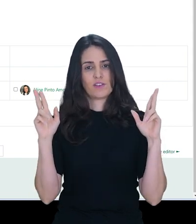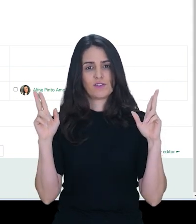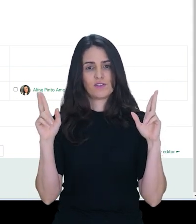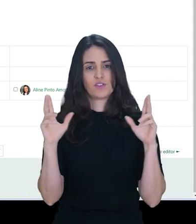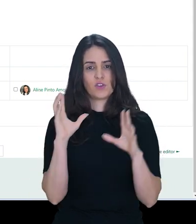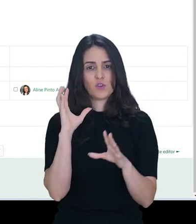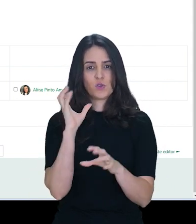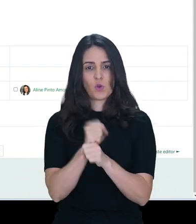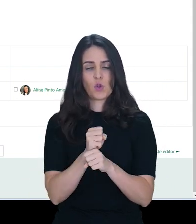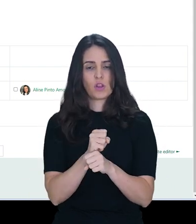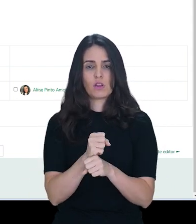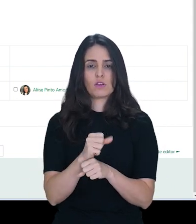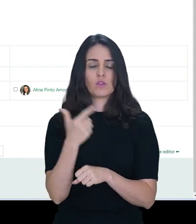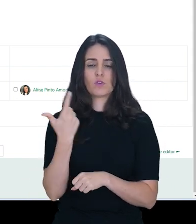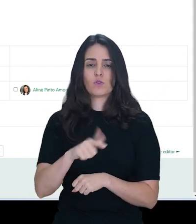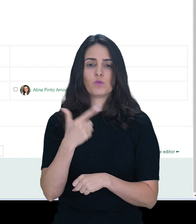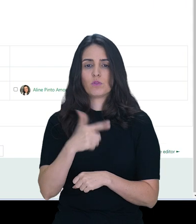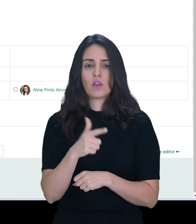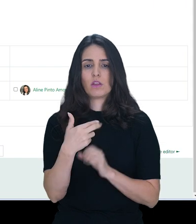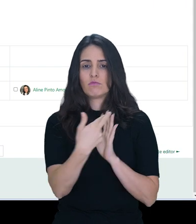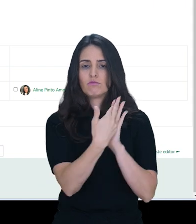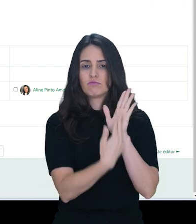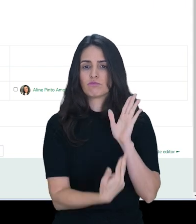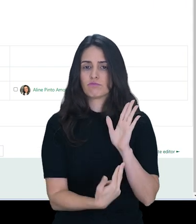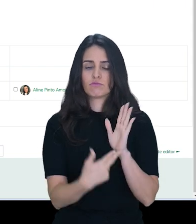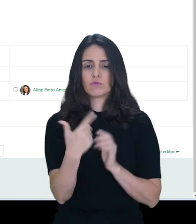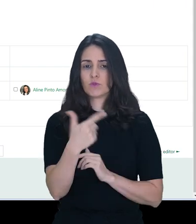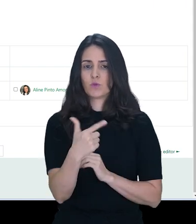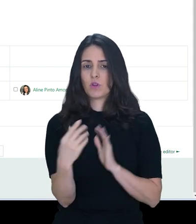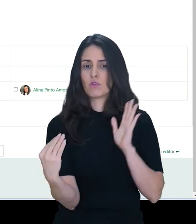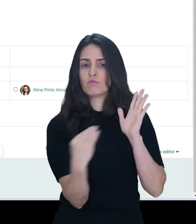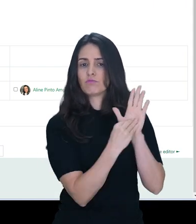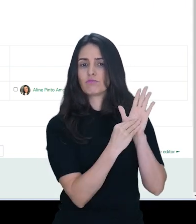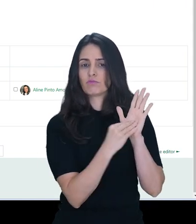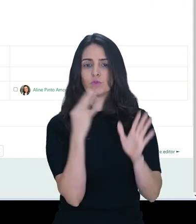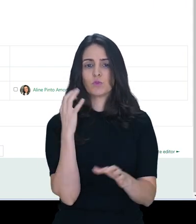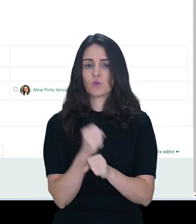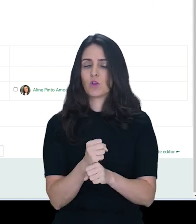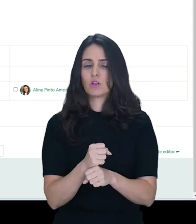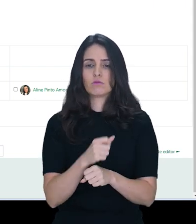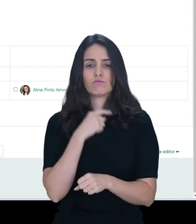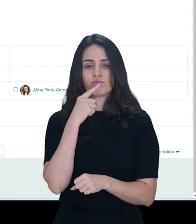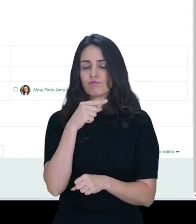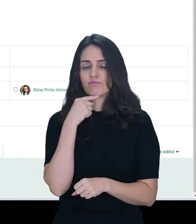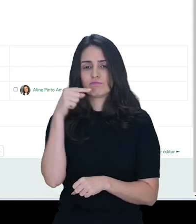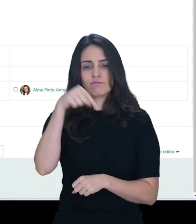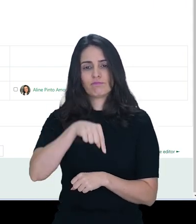de notas diretamente no relatório de notas. Nós não conseguimos atribuir